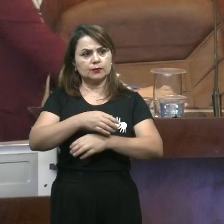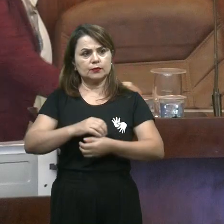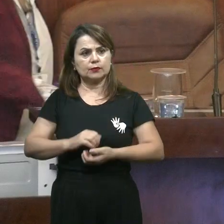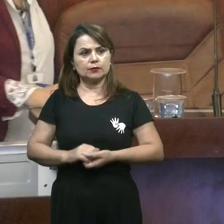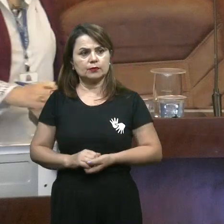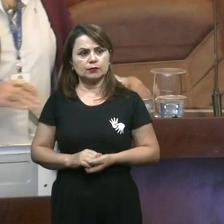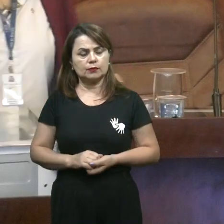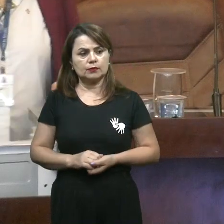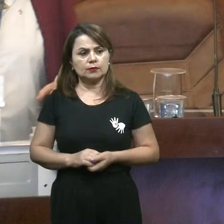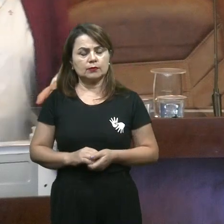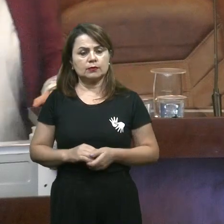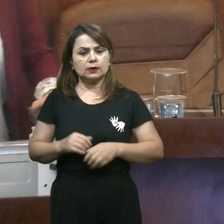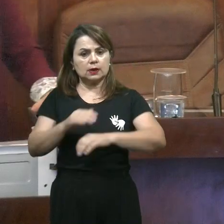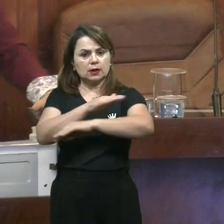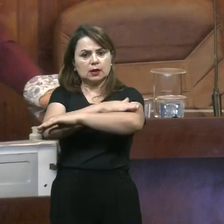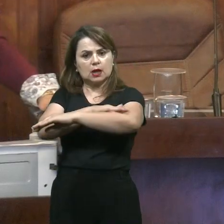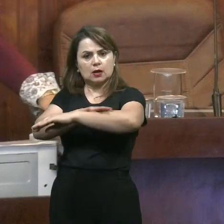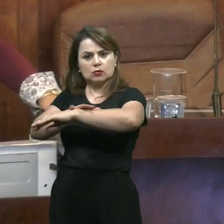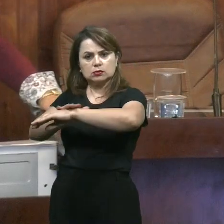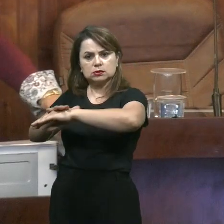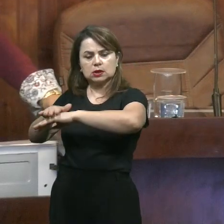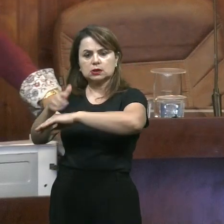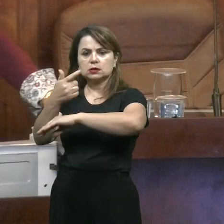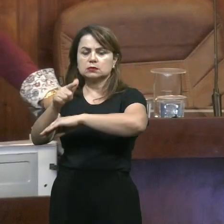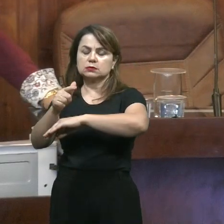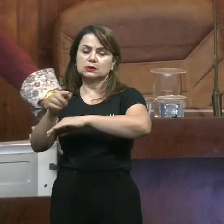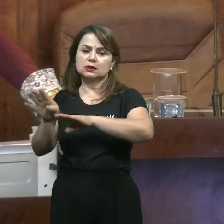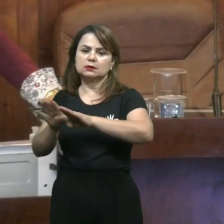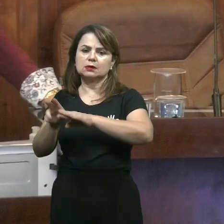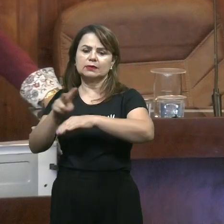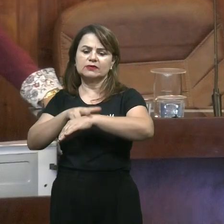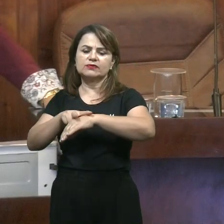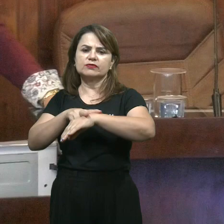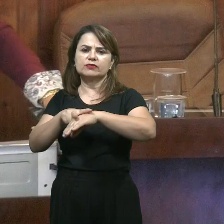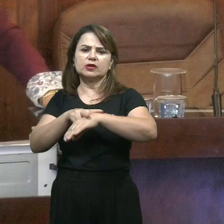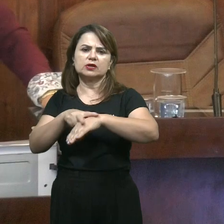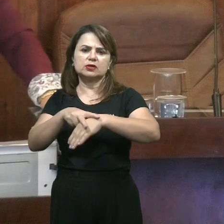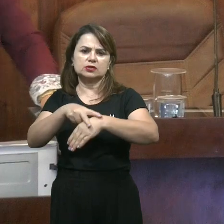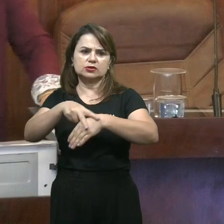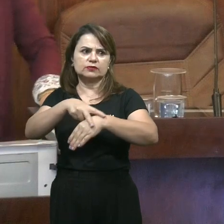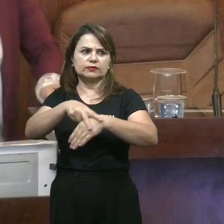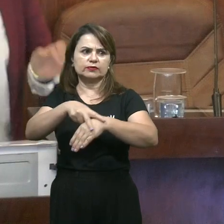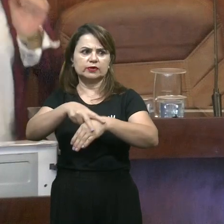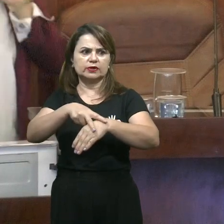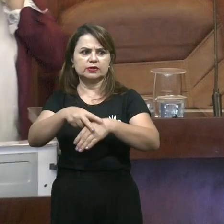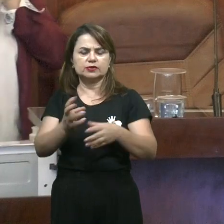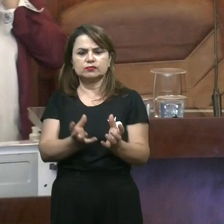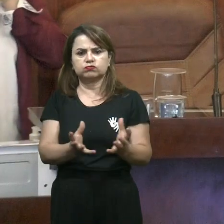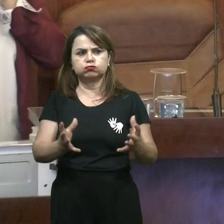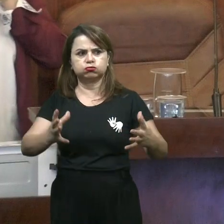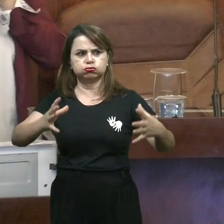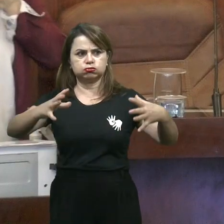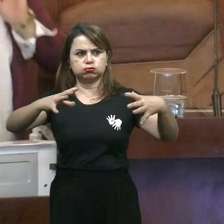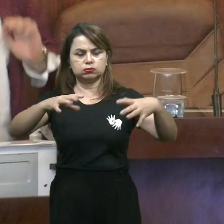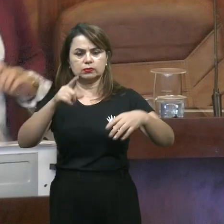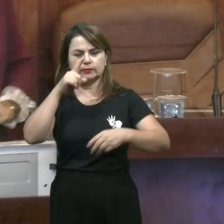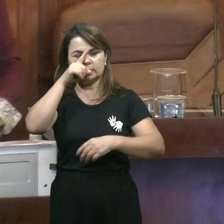e a falta de calçamento, emato e mato presente na praça, aumentando o risco de acidentes.